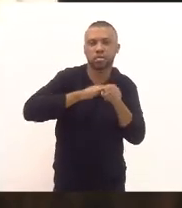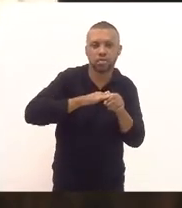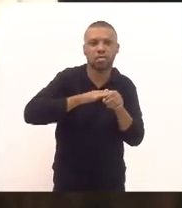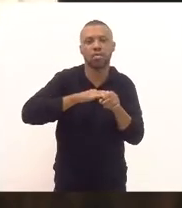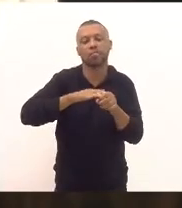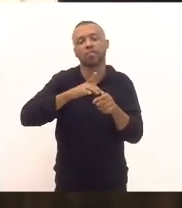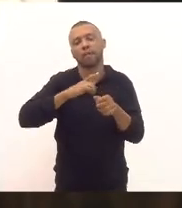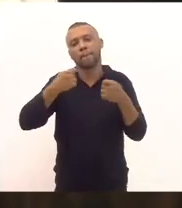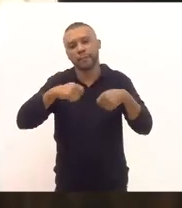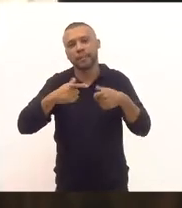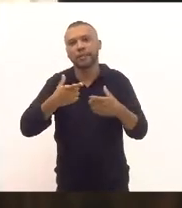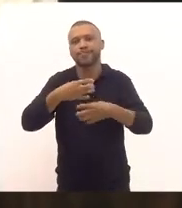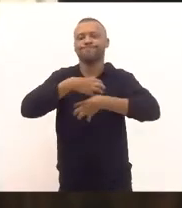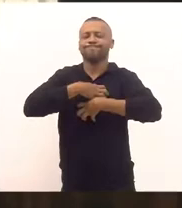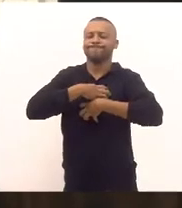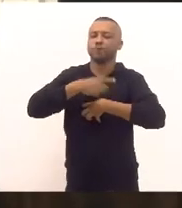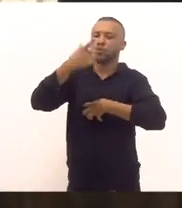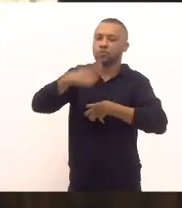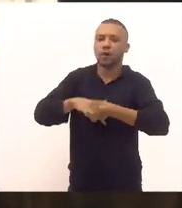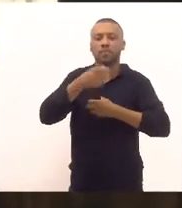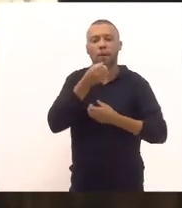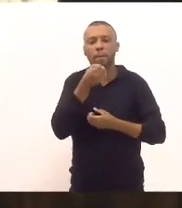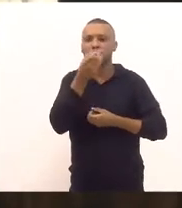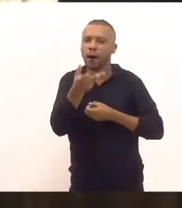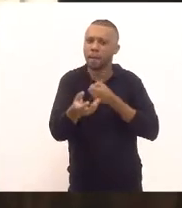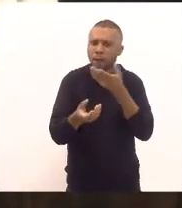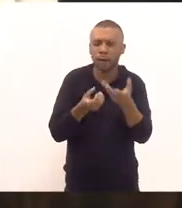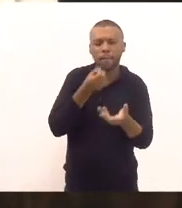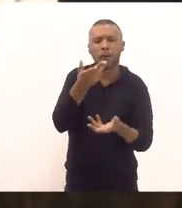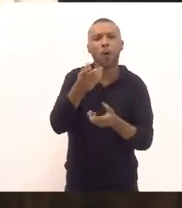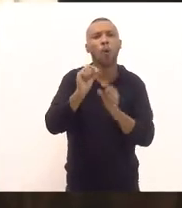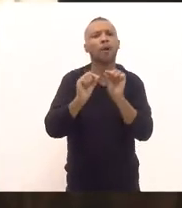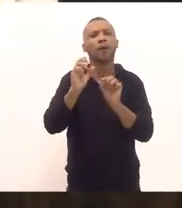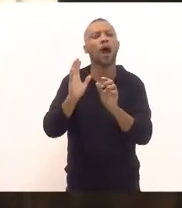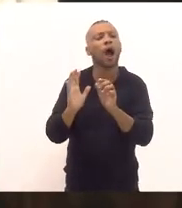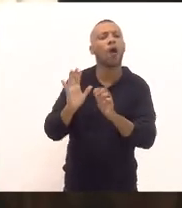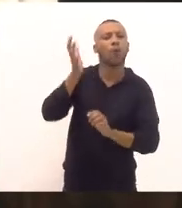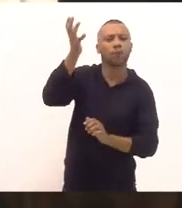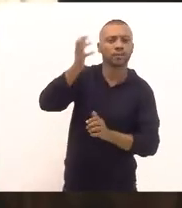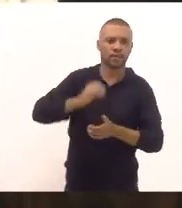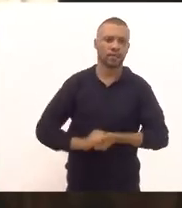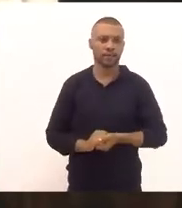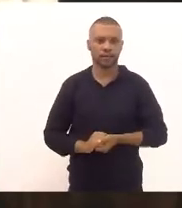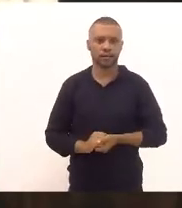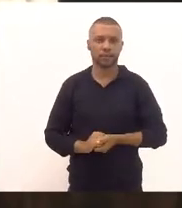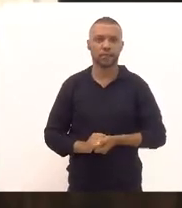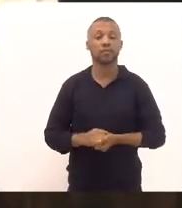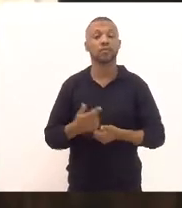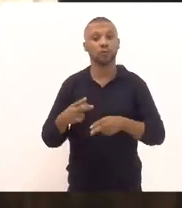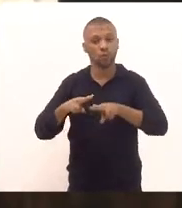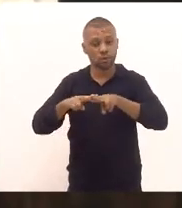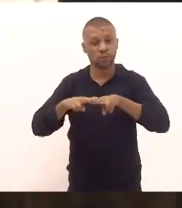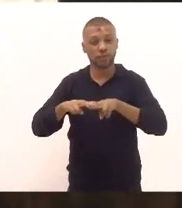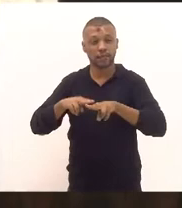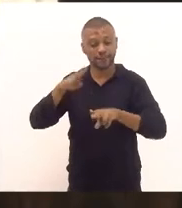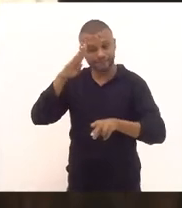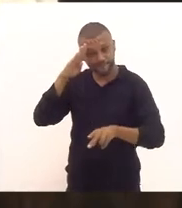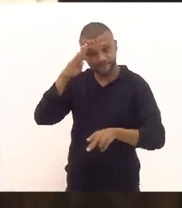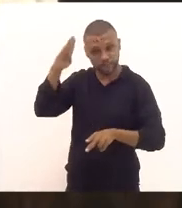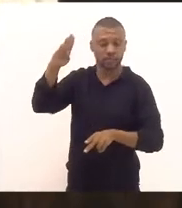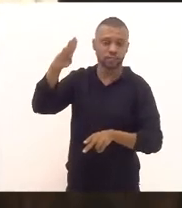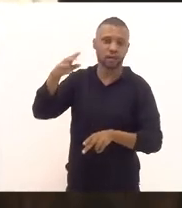essa sua dor ao contário esses episódios então é central e importante